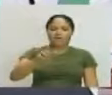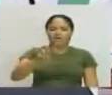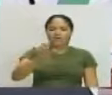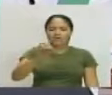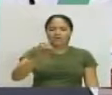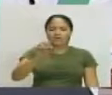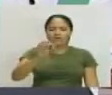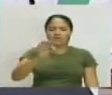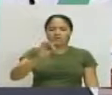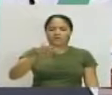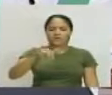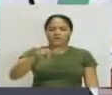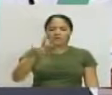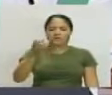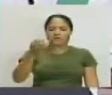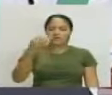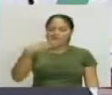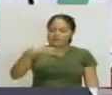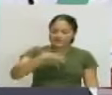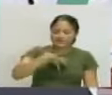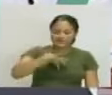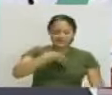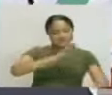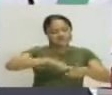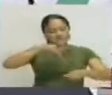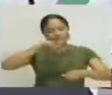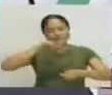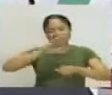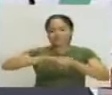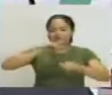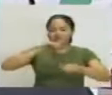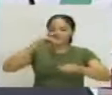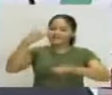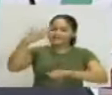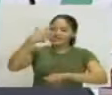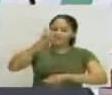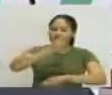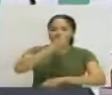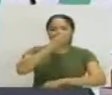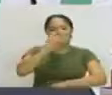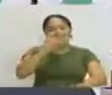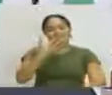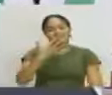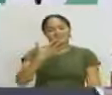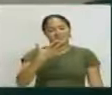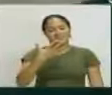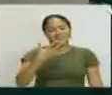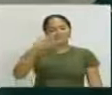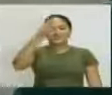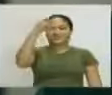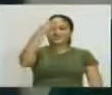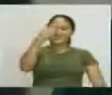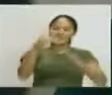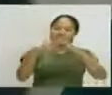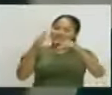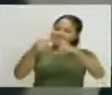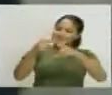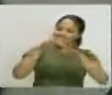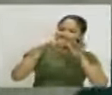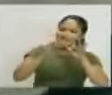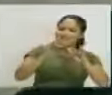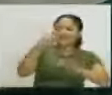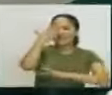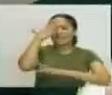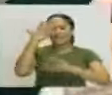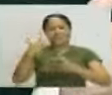é uma das formas mais elaboradas de caridade. Um santo da igreja que dizia isso. Sabe por quê?